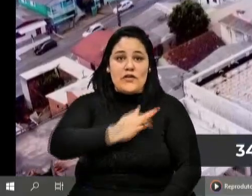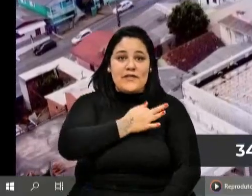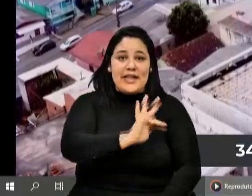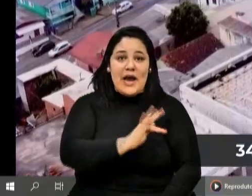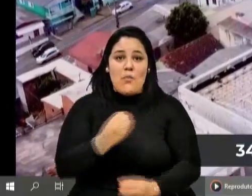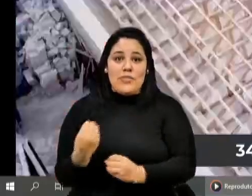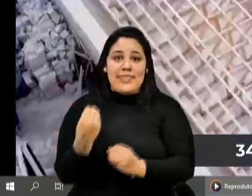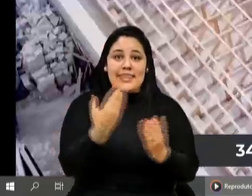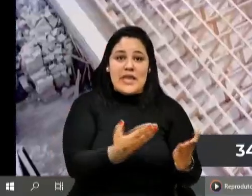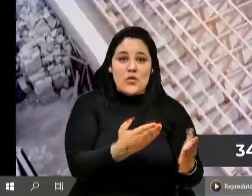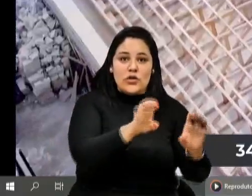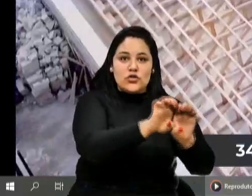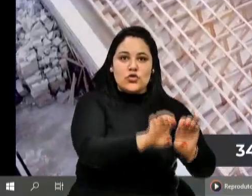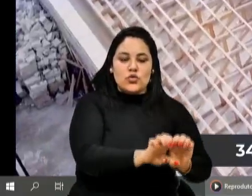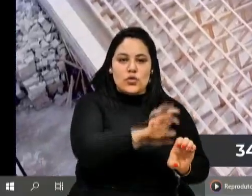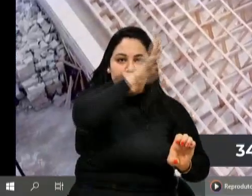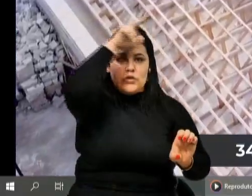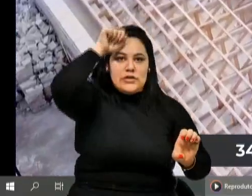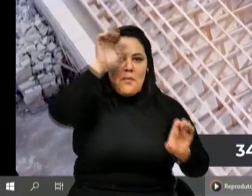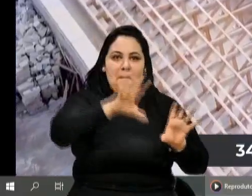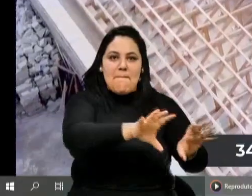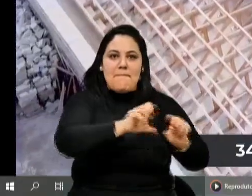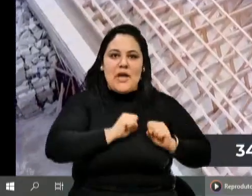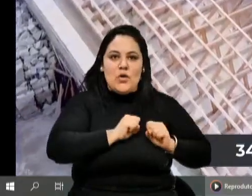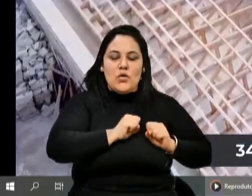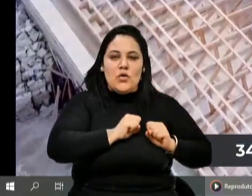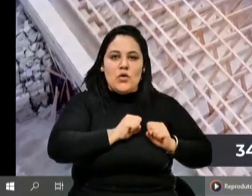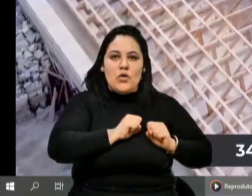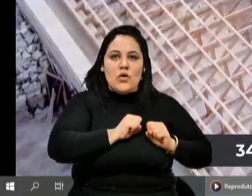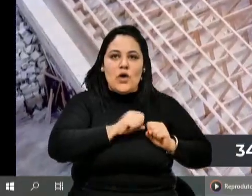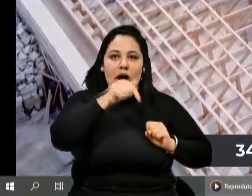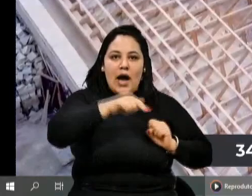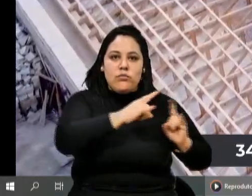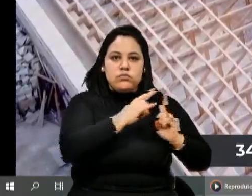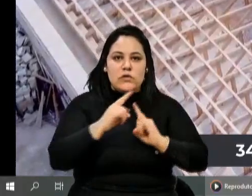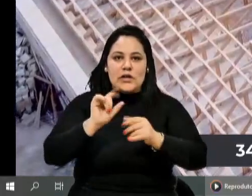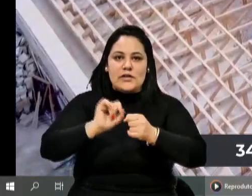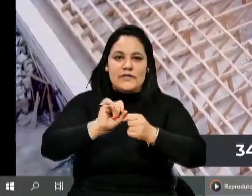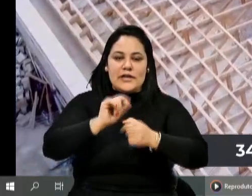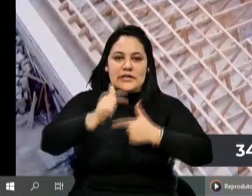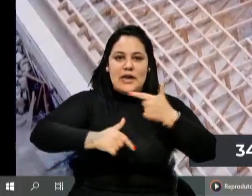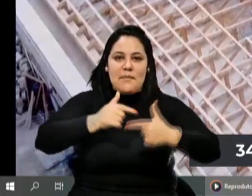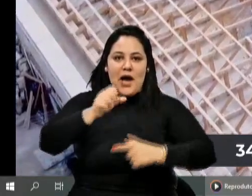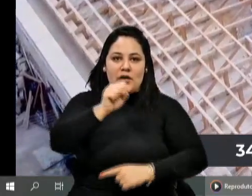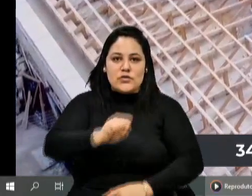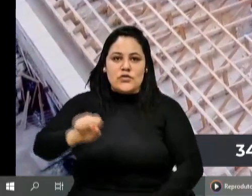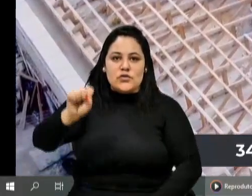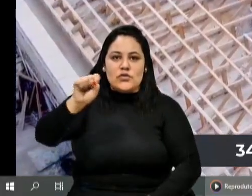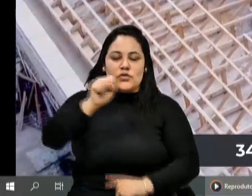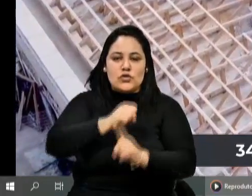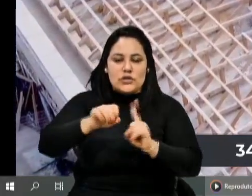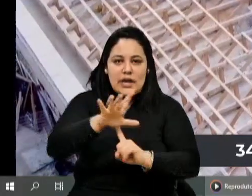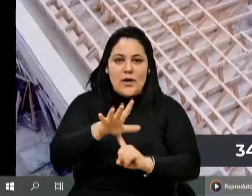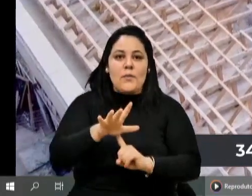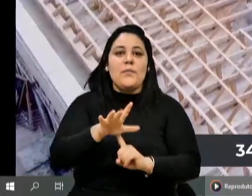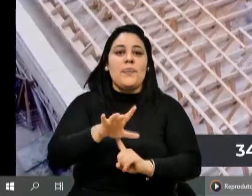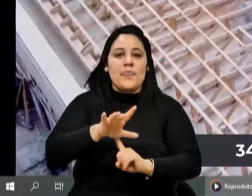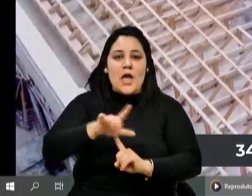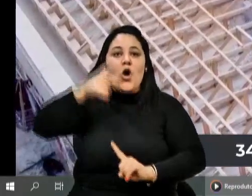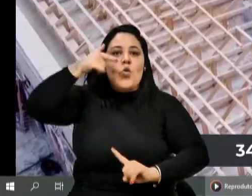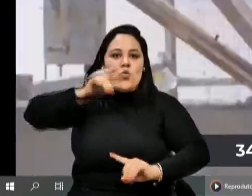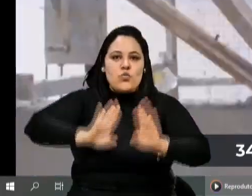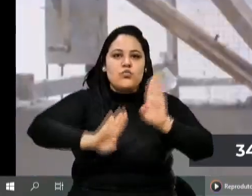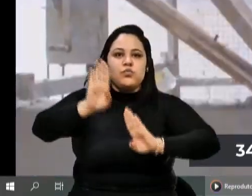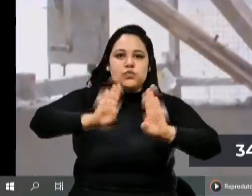ao município. A entidade que presta serviços de assistência social ganhou a licitação para ocupar o espaço em